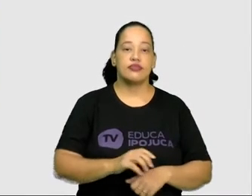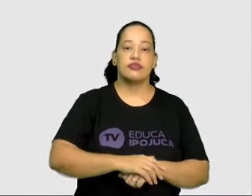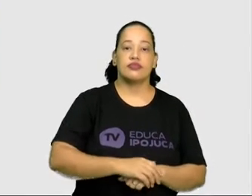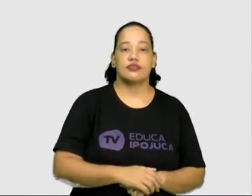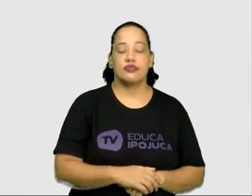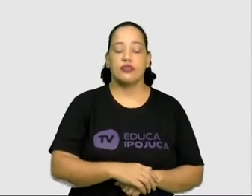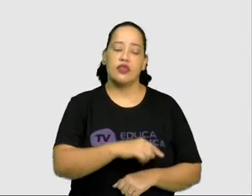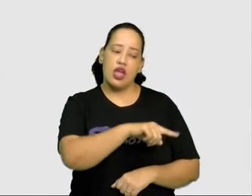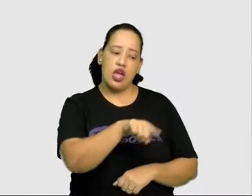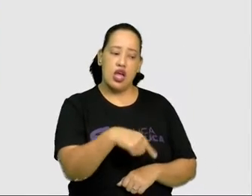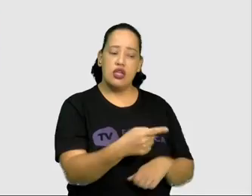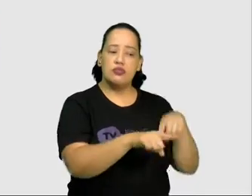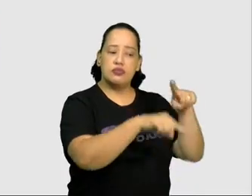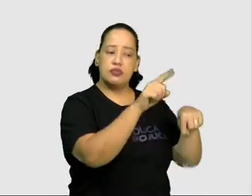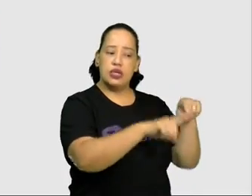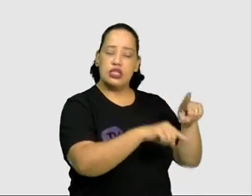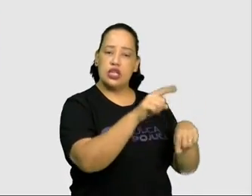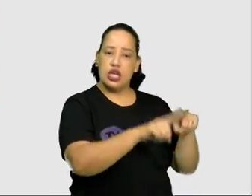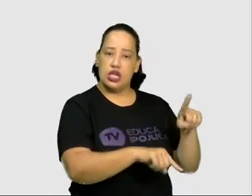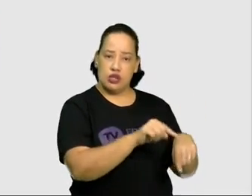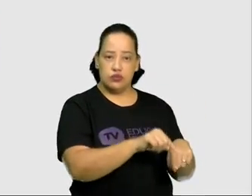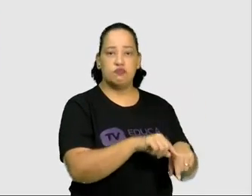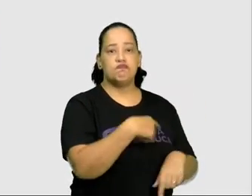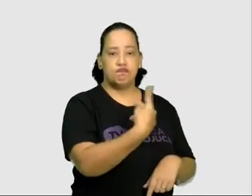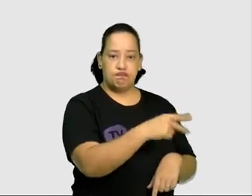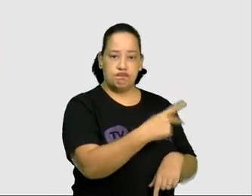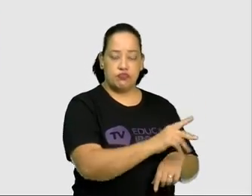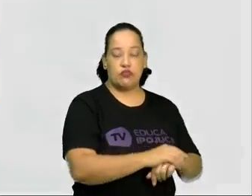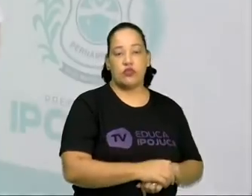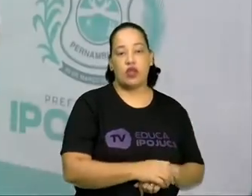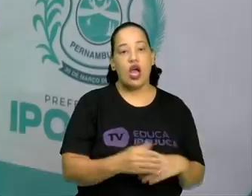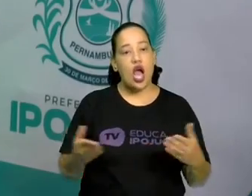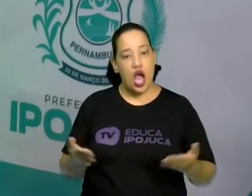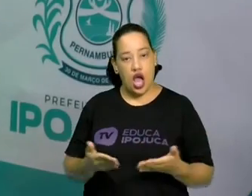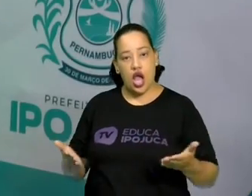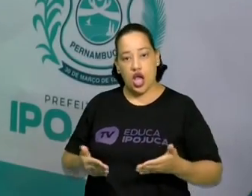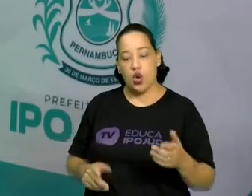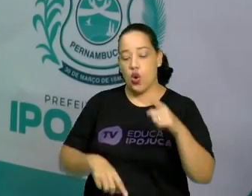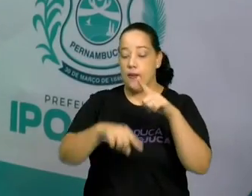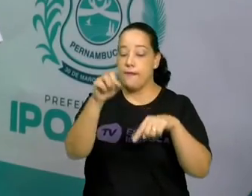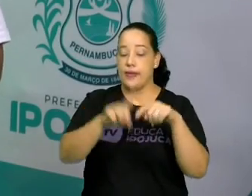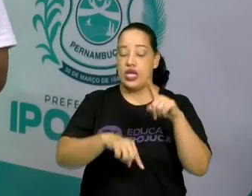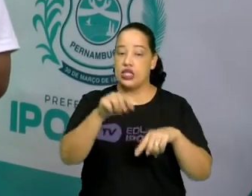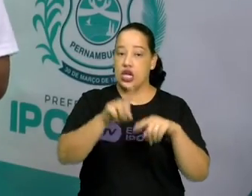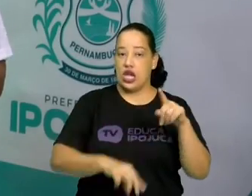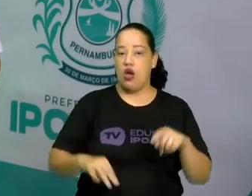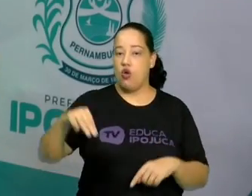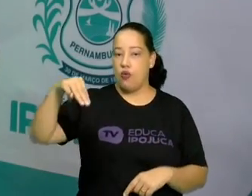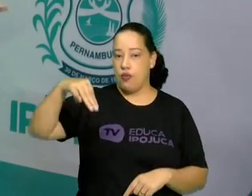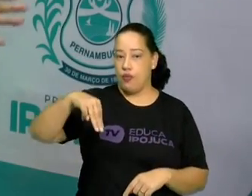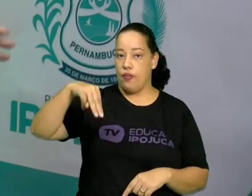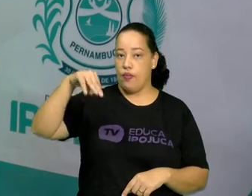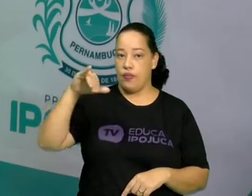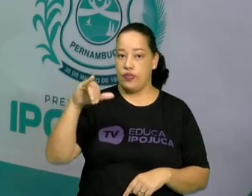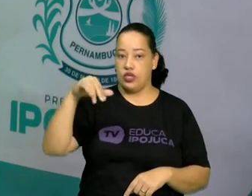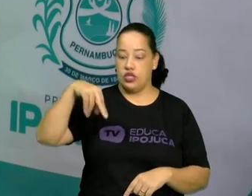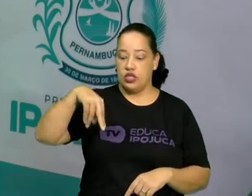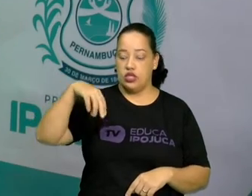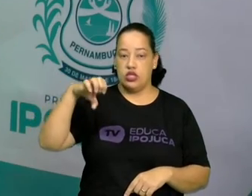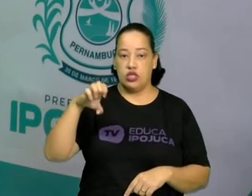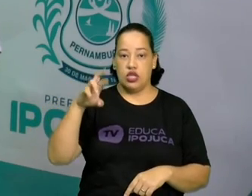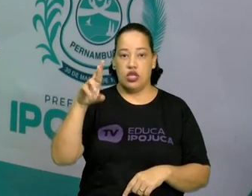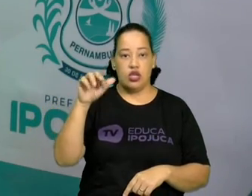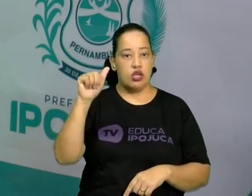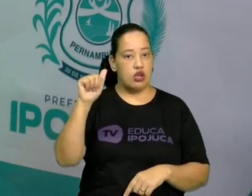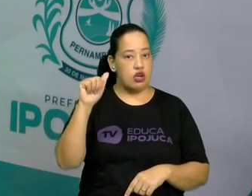E essa matéria-prima de origem mineral. E aí eu quero que vocês entendam também essa concepção. A gente viu a extração